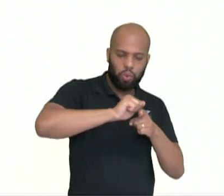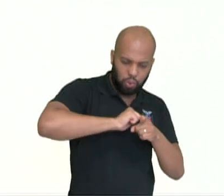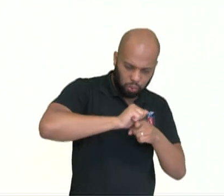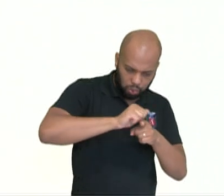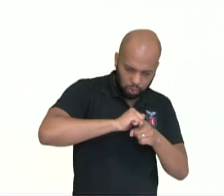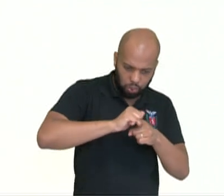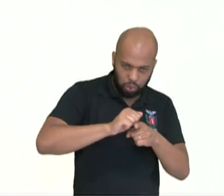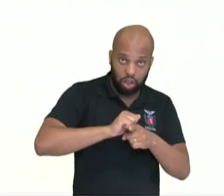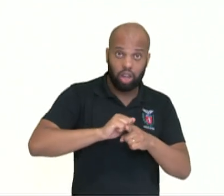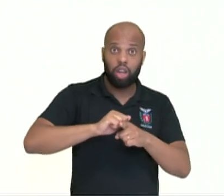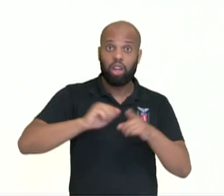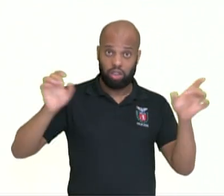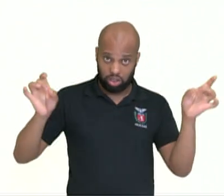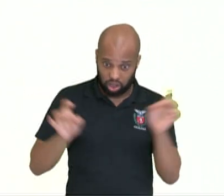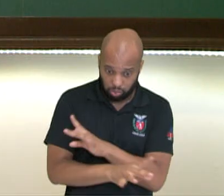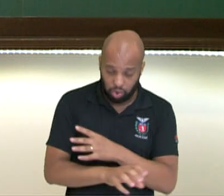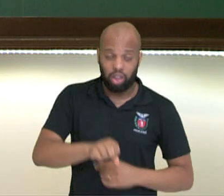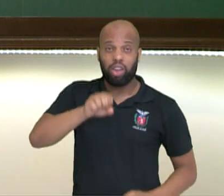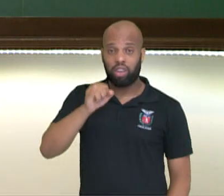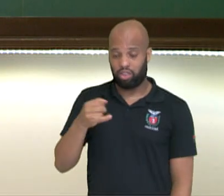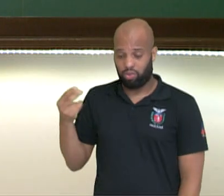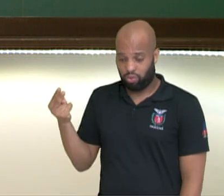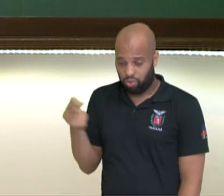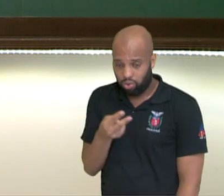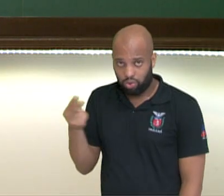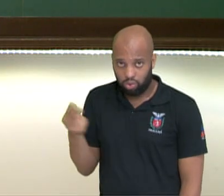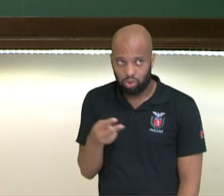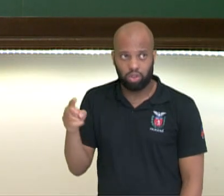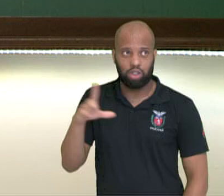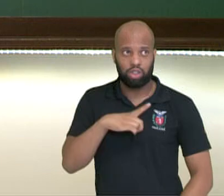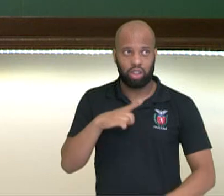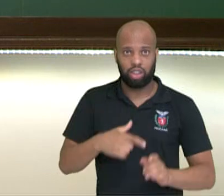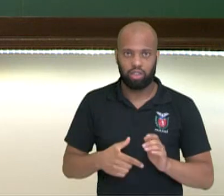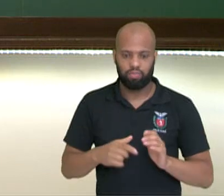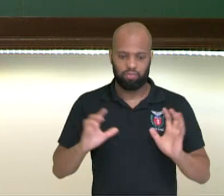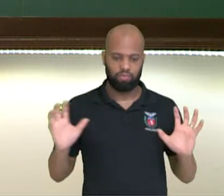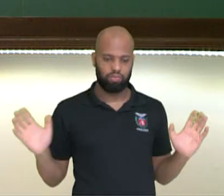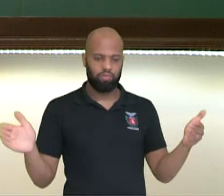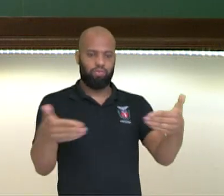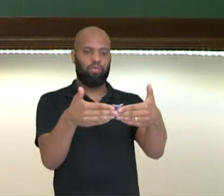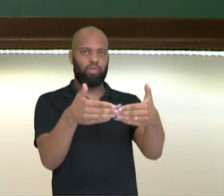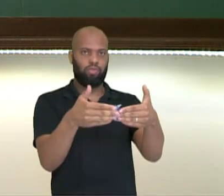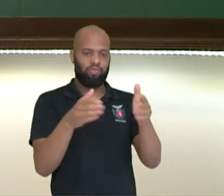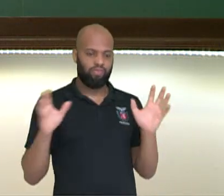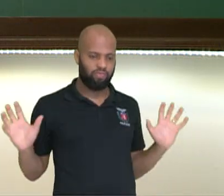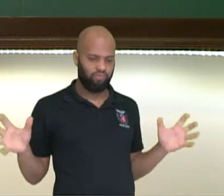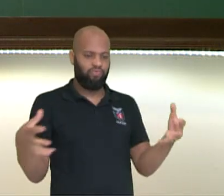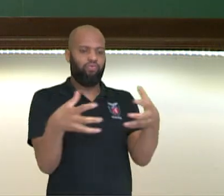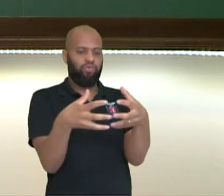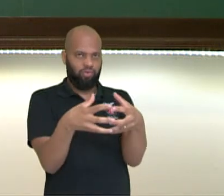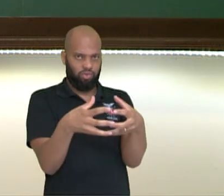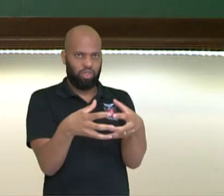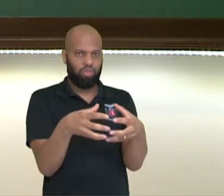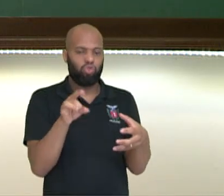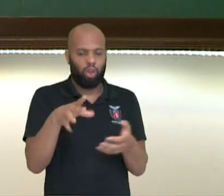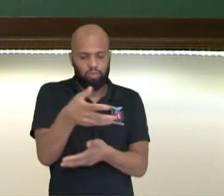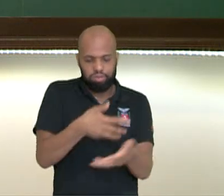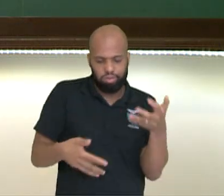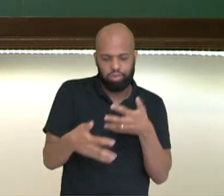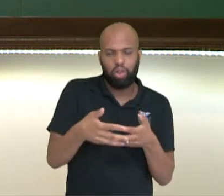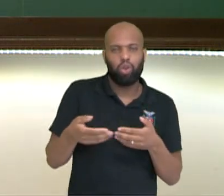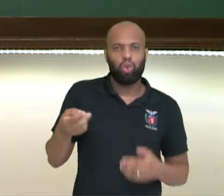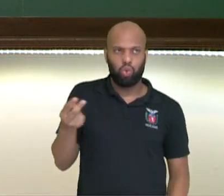processo, se esses corpos estão, né, isolados eletricamente, se eles estão só interagem entre